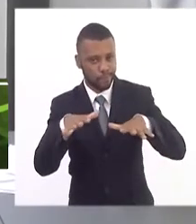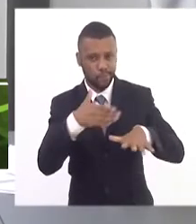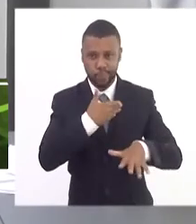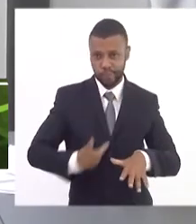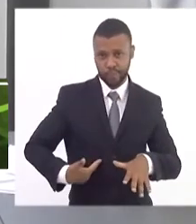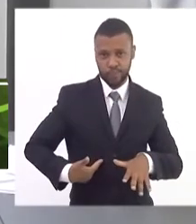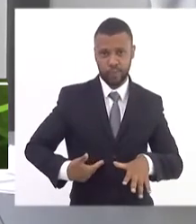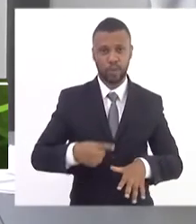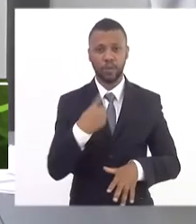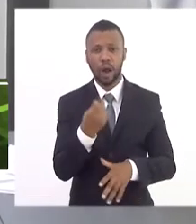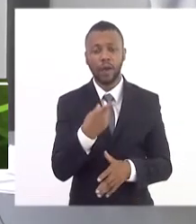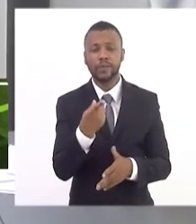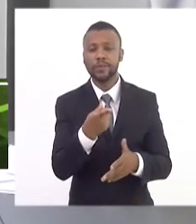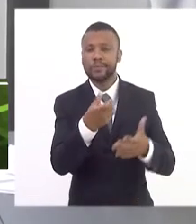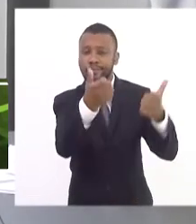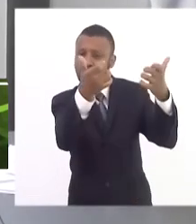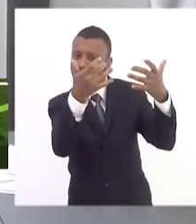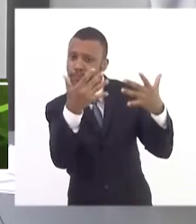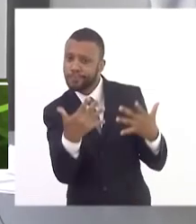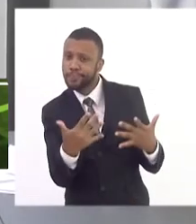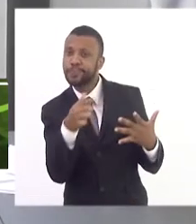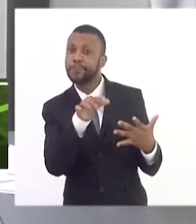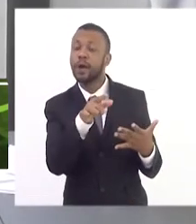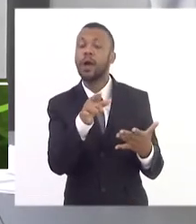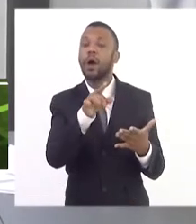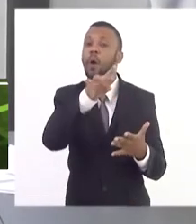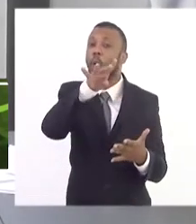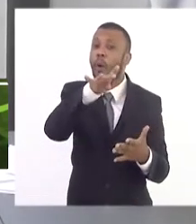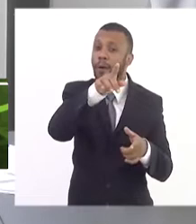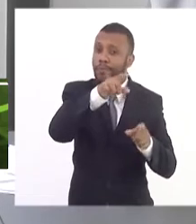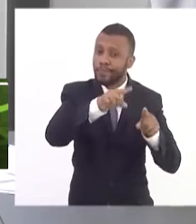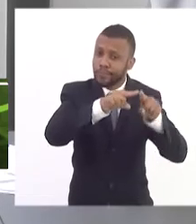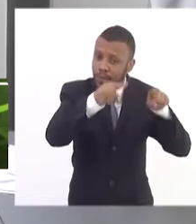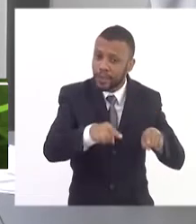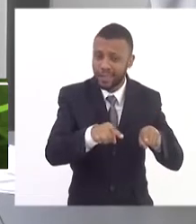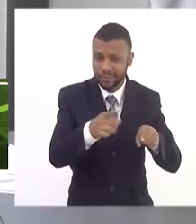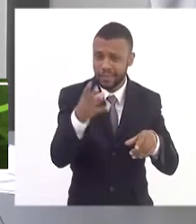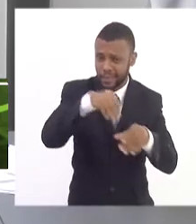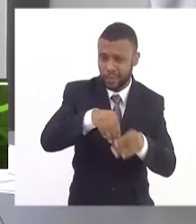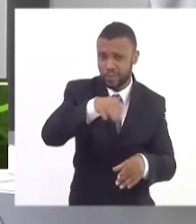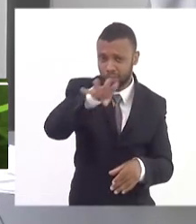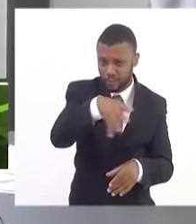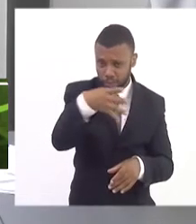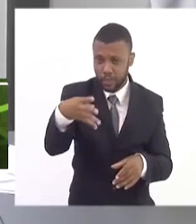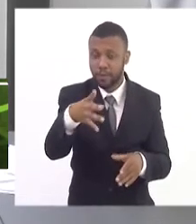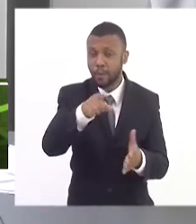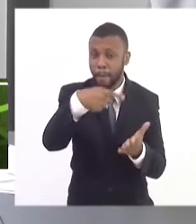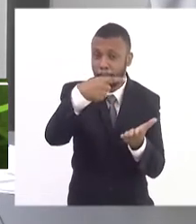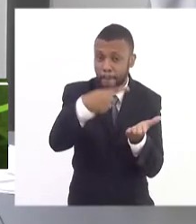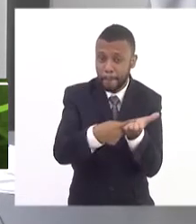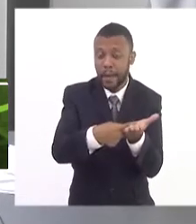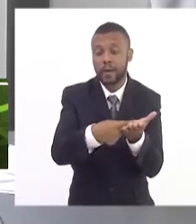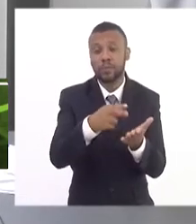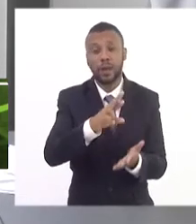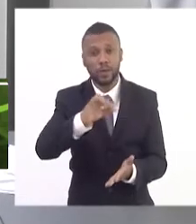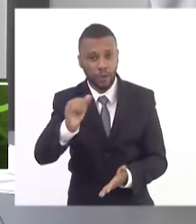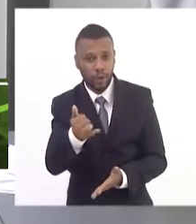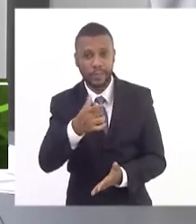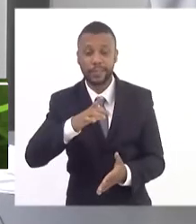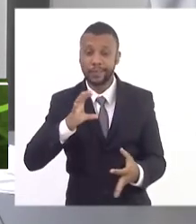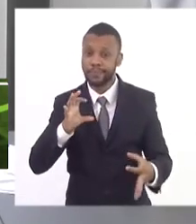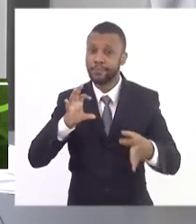o Pacto RJ naqueles investimentos que estão sob a jurisdição da Secretaria